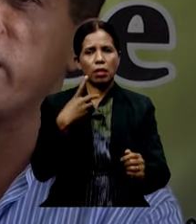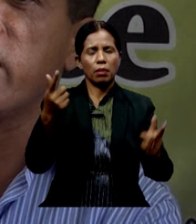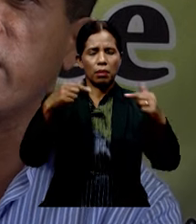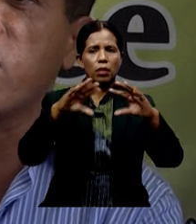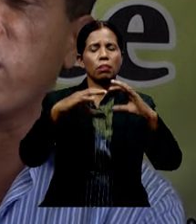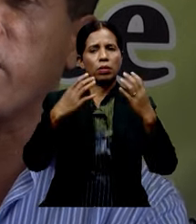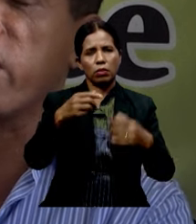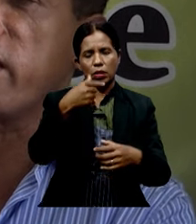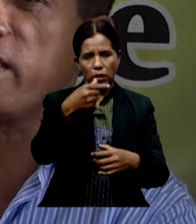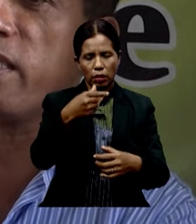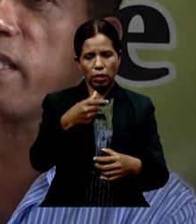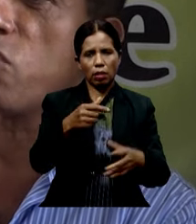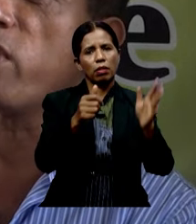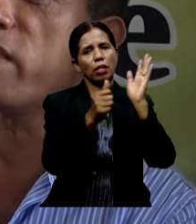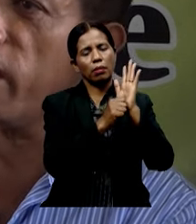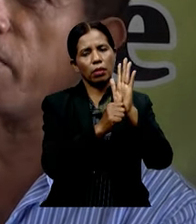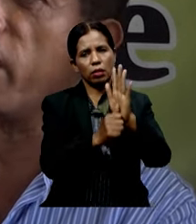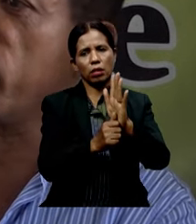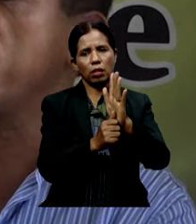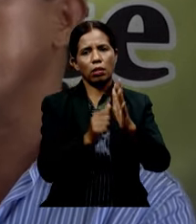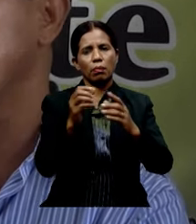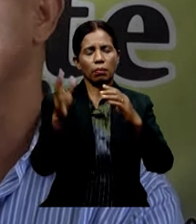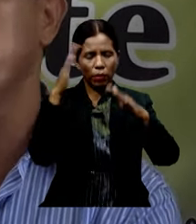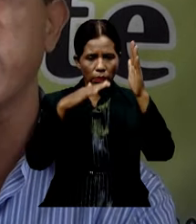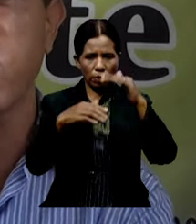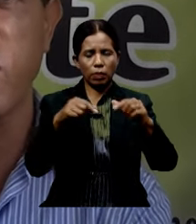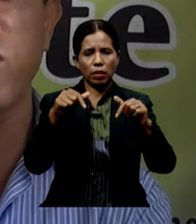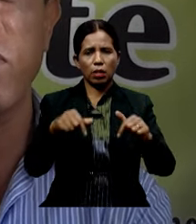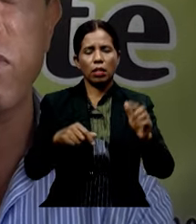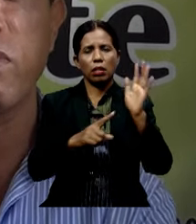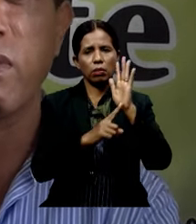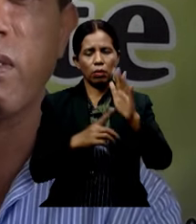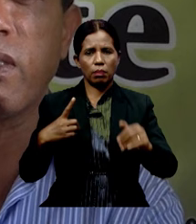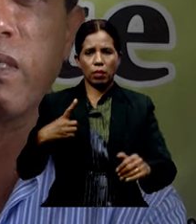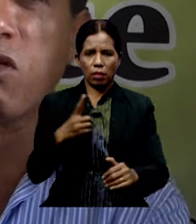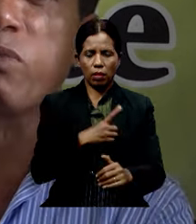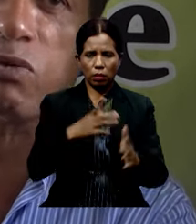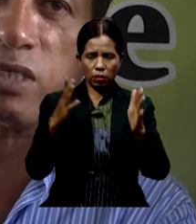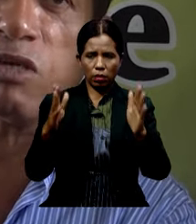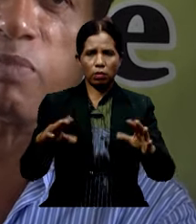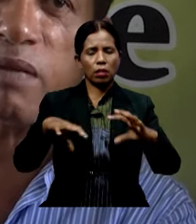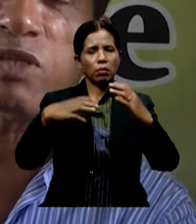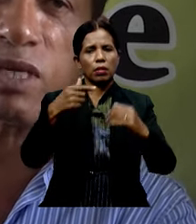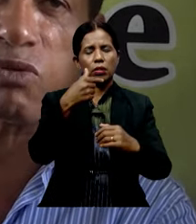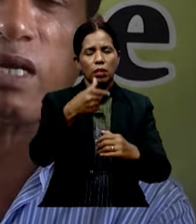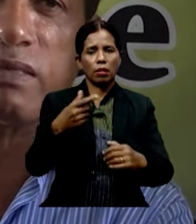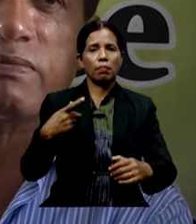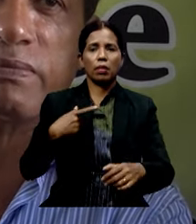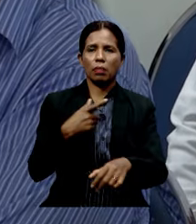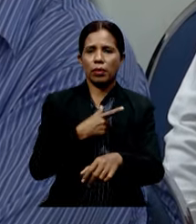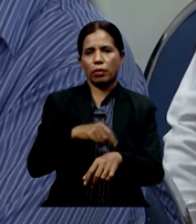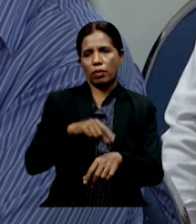de Guerra, onde apresenta questões para distintos deputados e a Comissão de Guerra do Parlamento